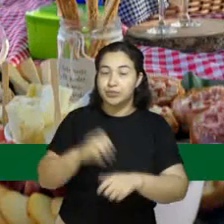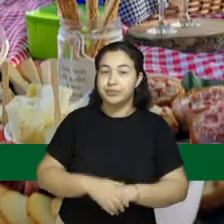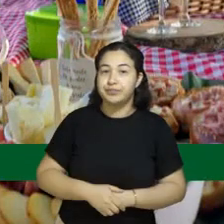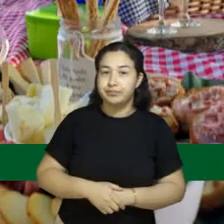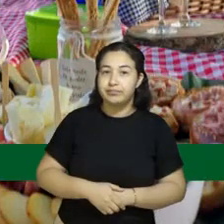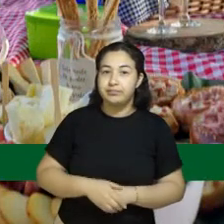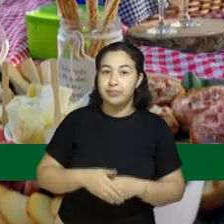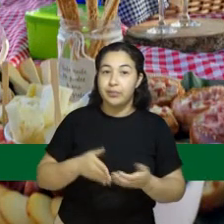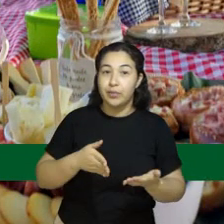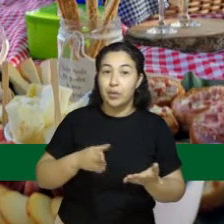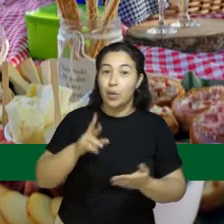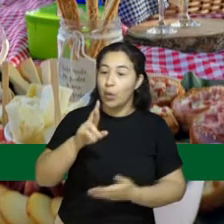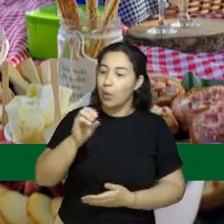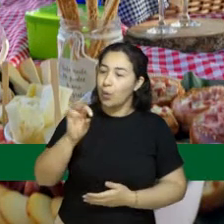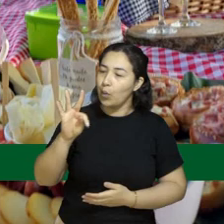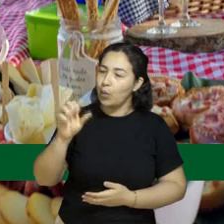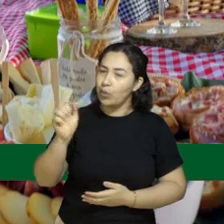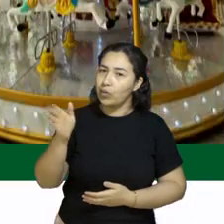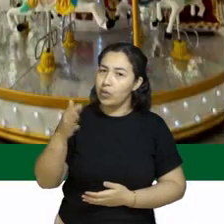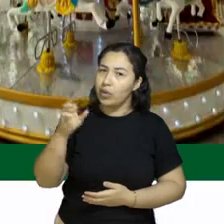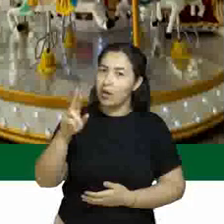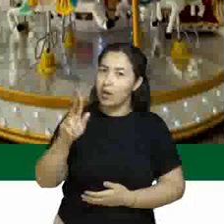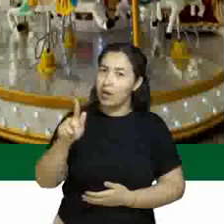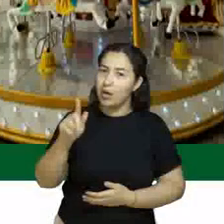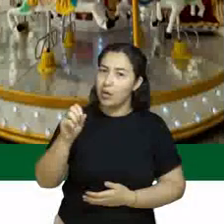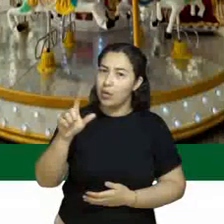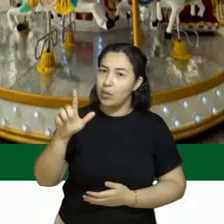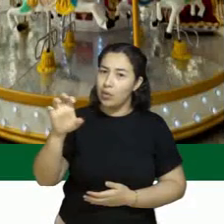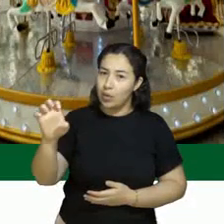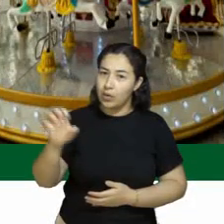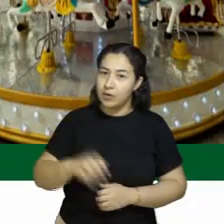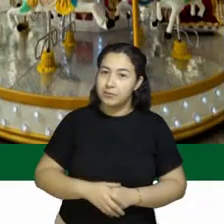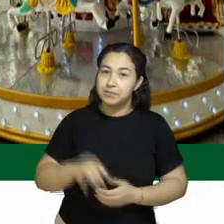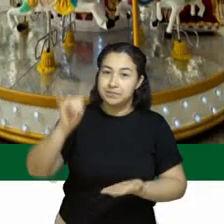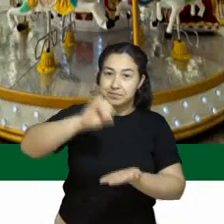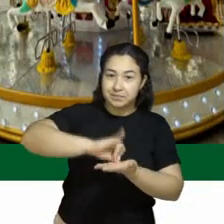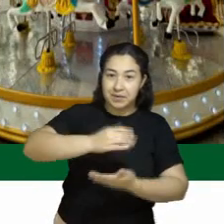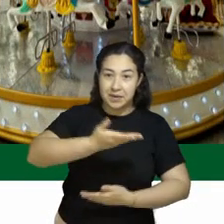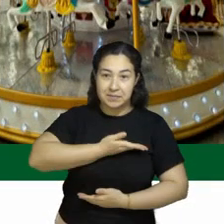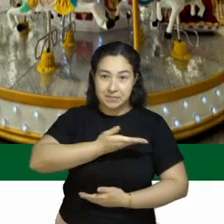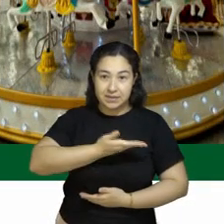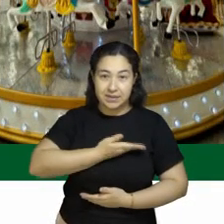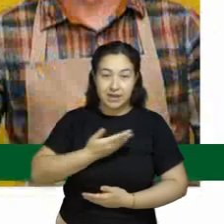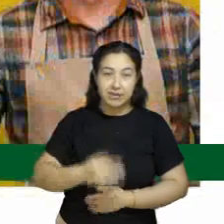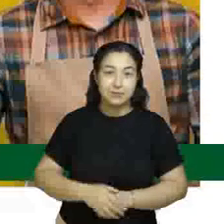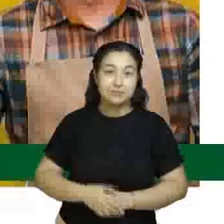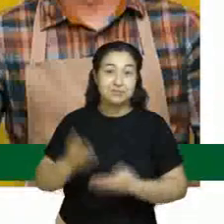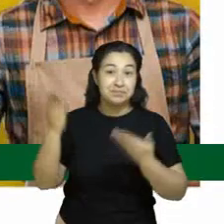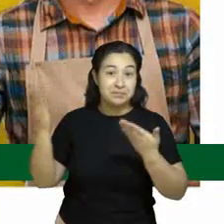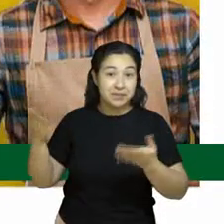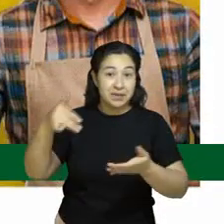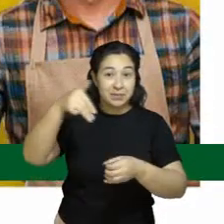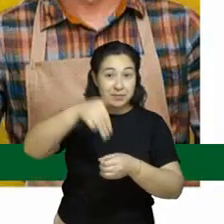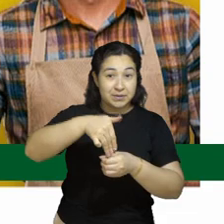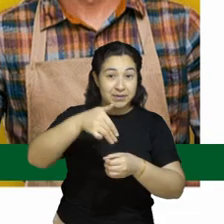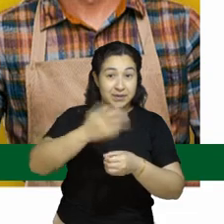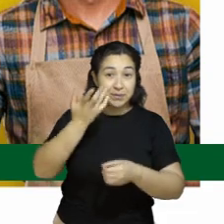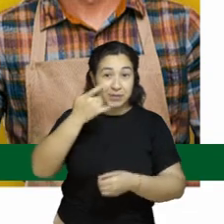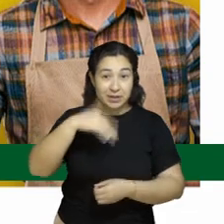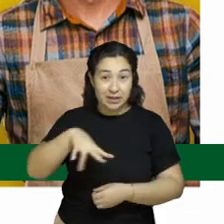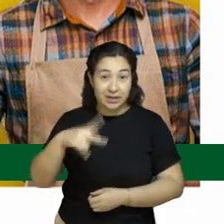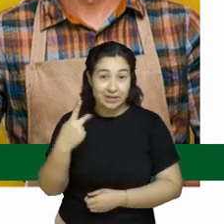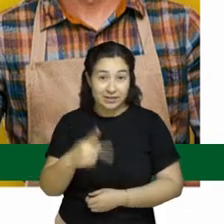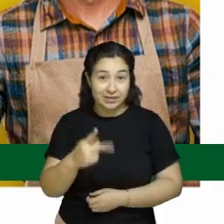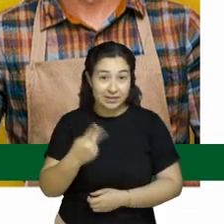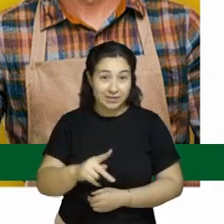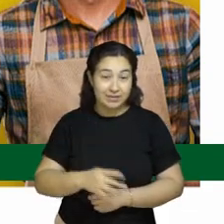Gole, Pinhalzinho aí, a capital da amizade, Maravilha, Cidade das Crianças,